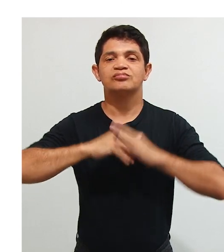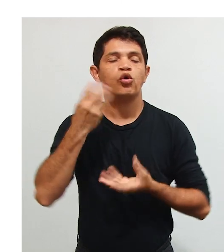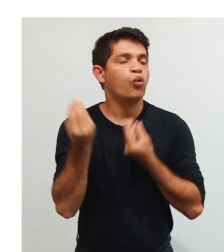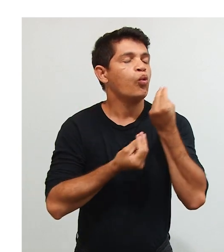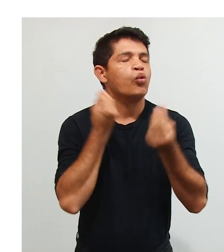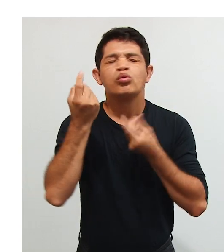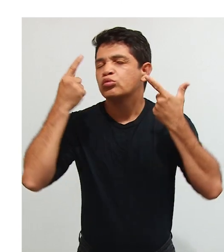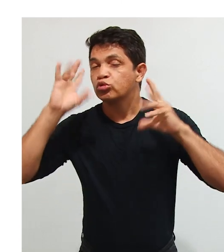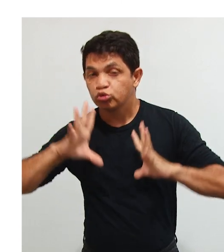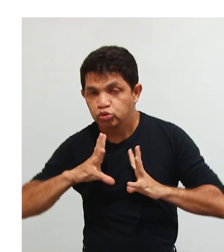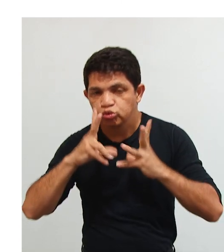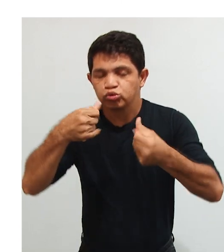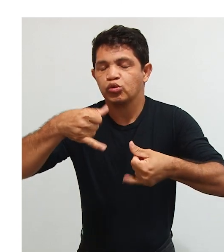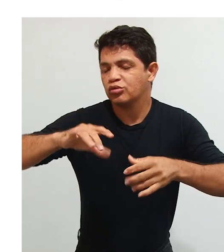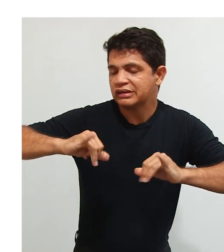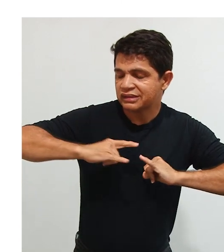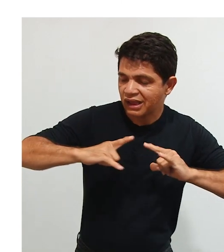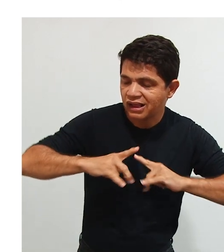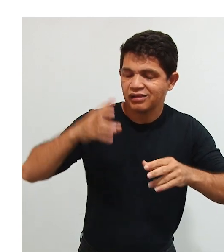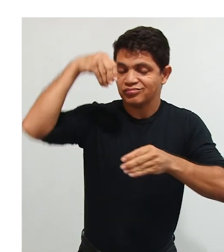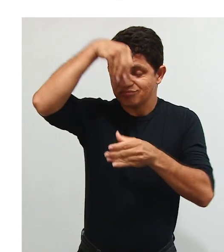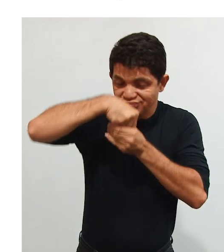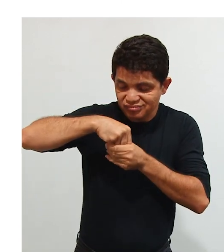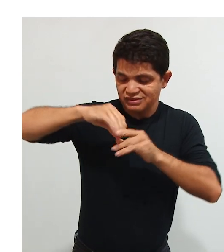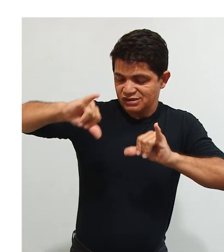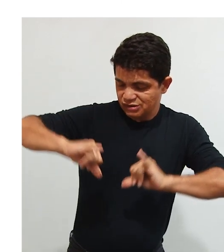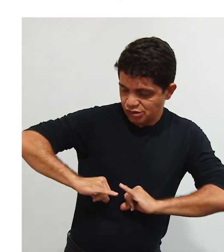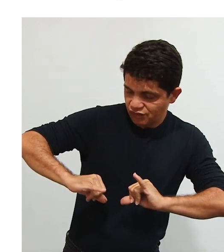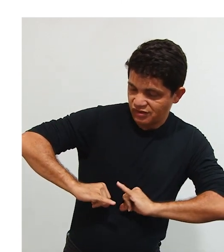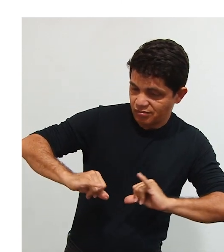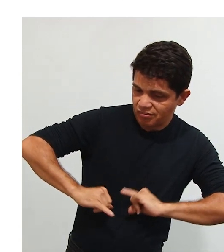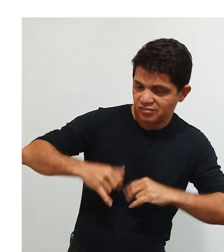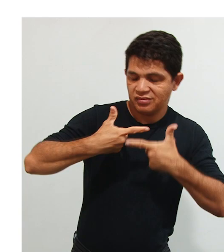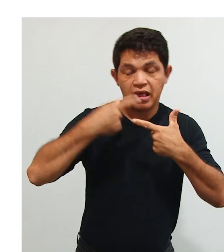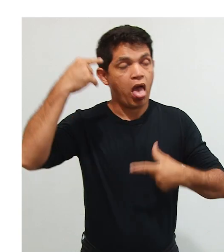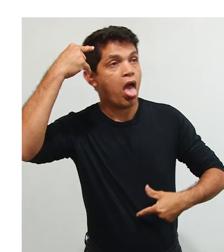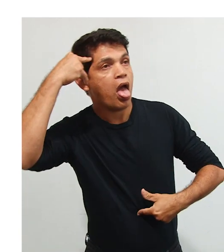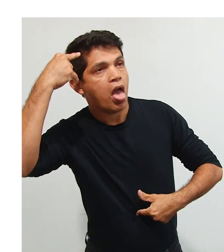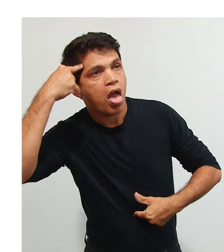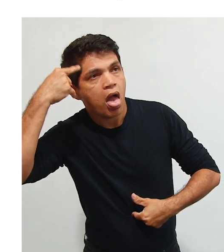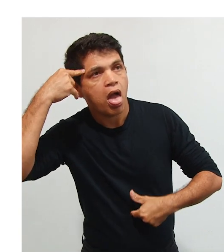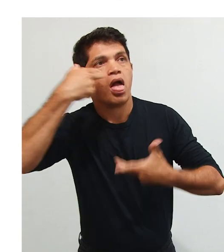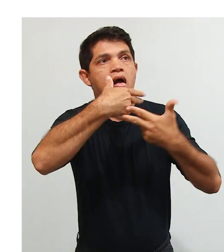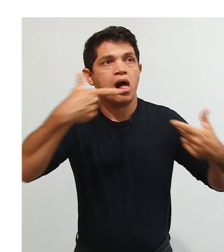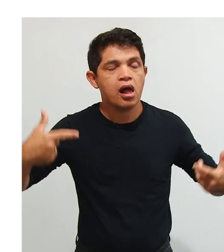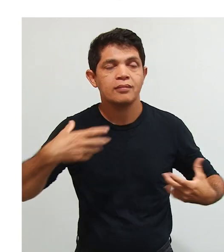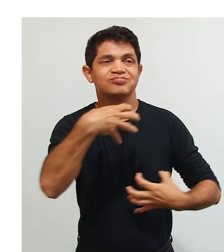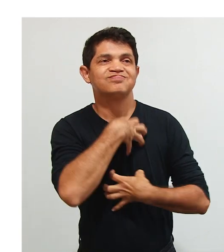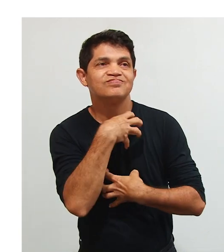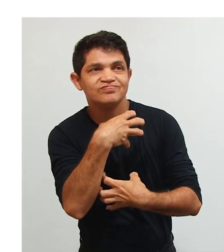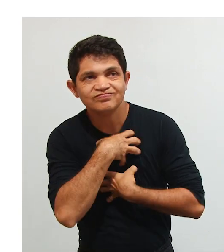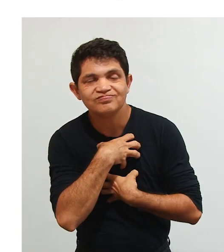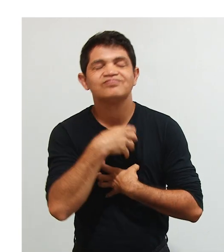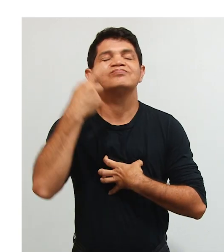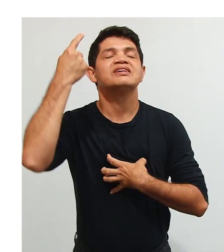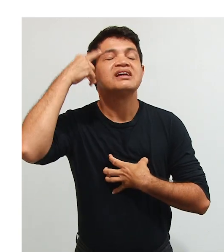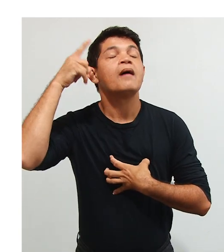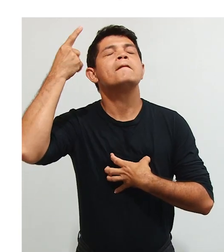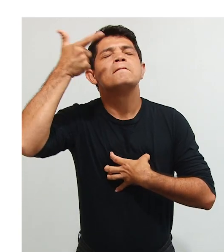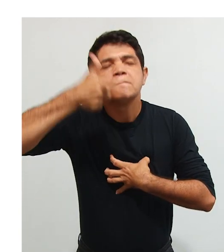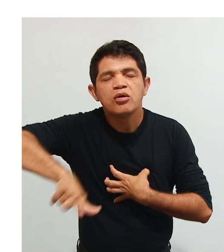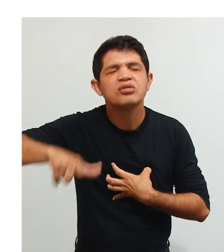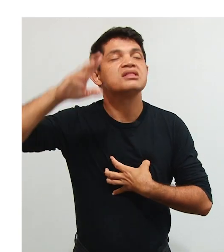que todo sofrimento, ele vinha de um pensamento. Nós, muitas